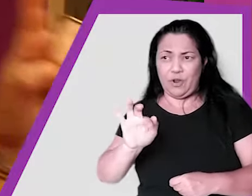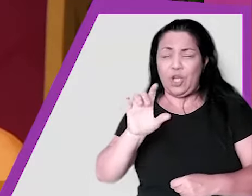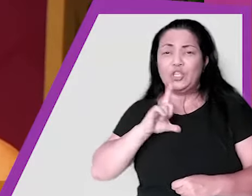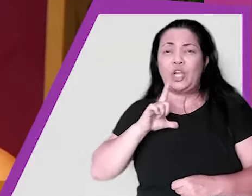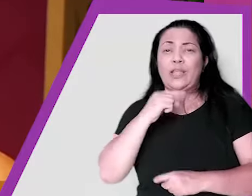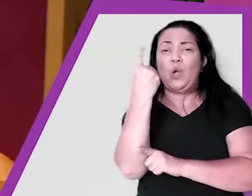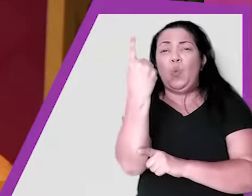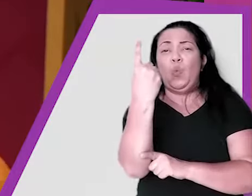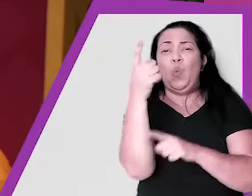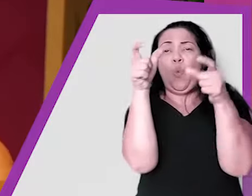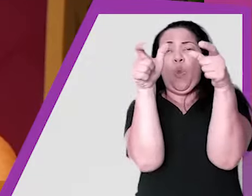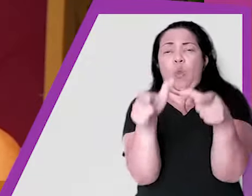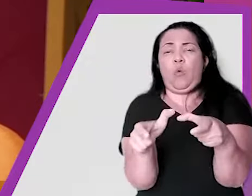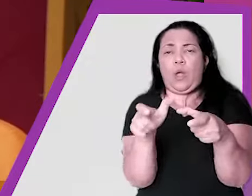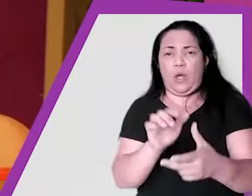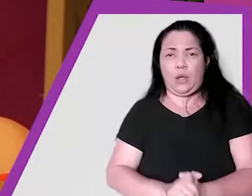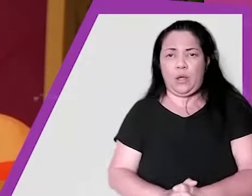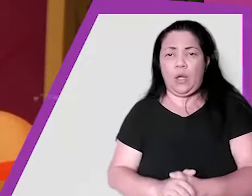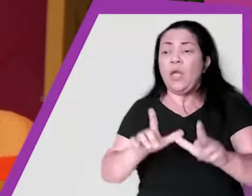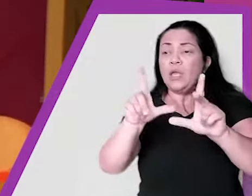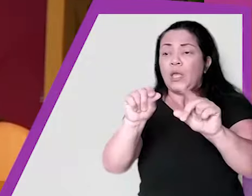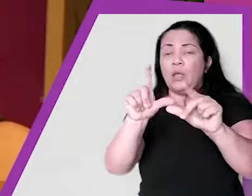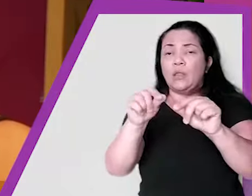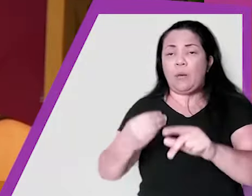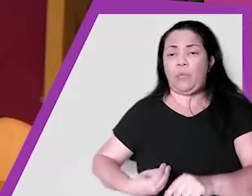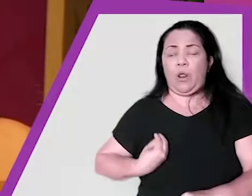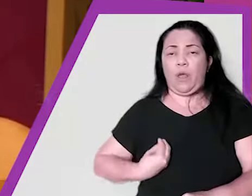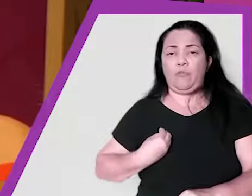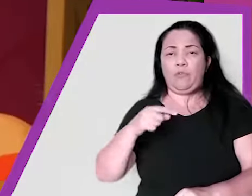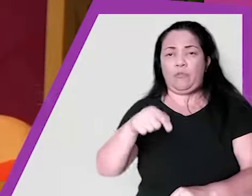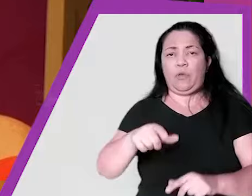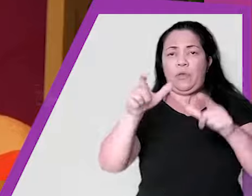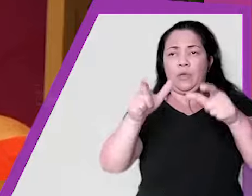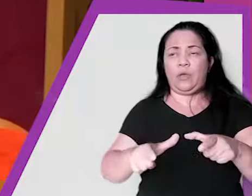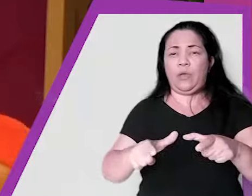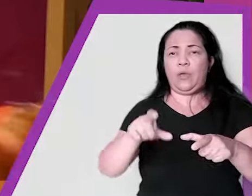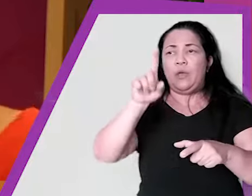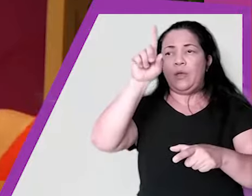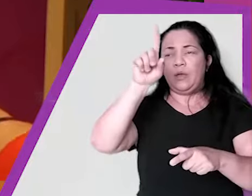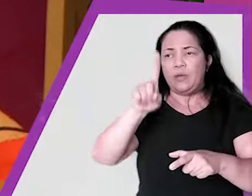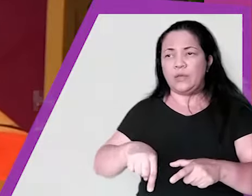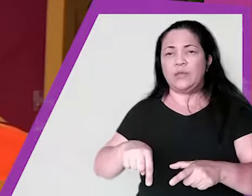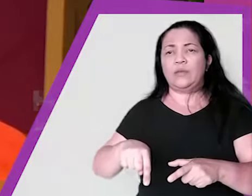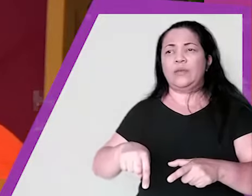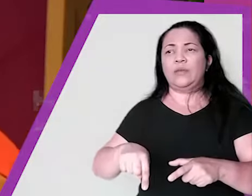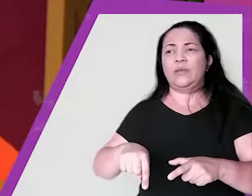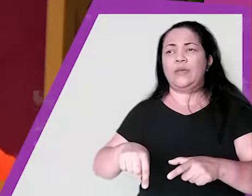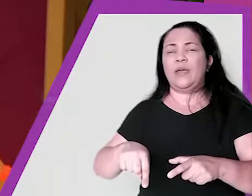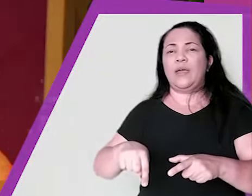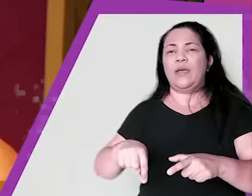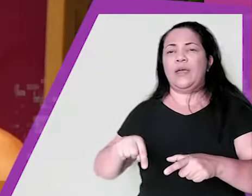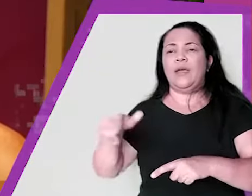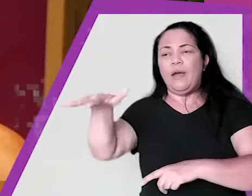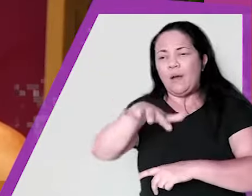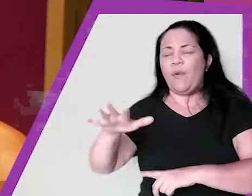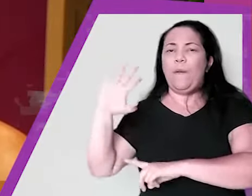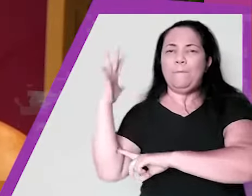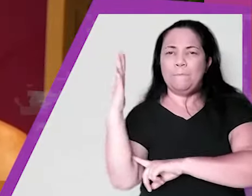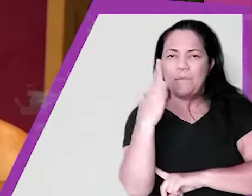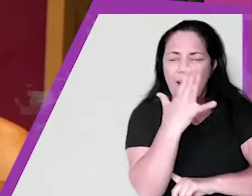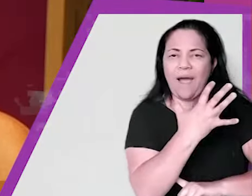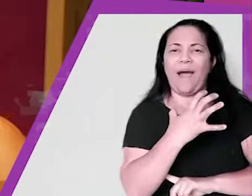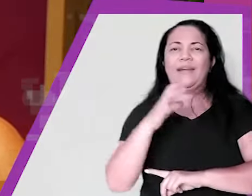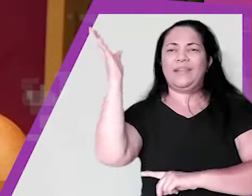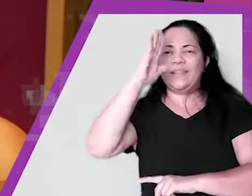no Distrito Federal, a gente só tem um lugar que tem mais cerrado junto, assim, tudo contínuo, do que 30 mil